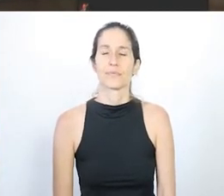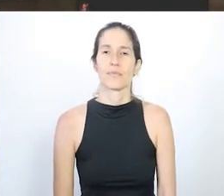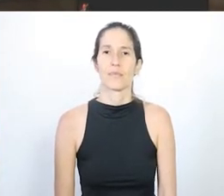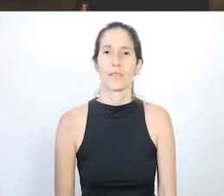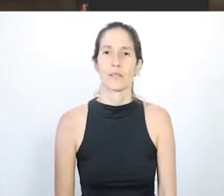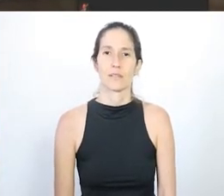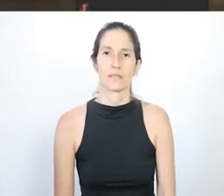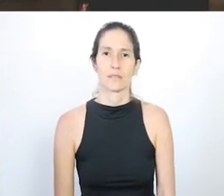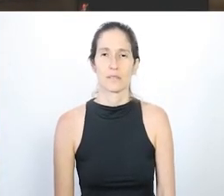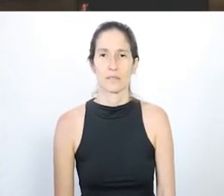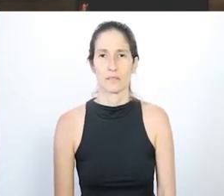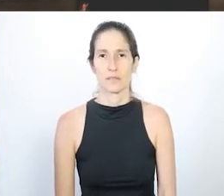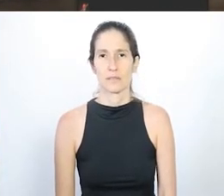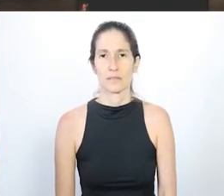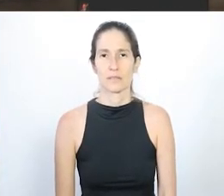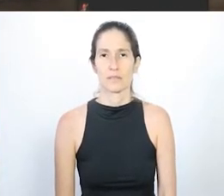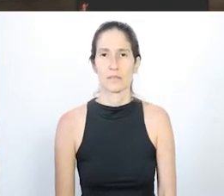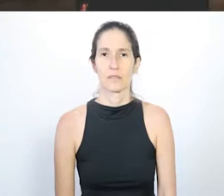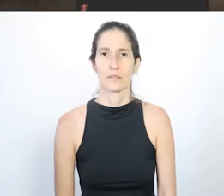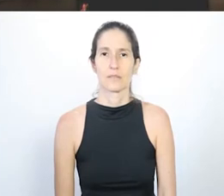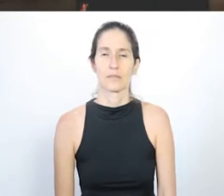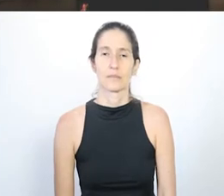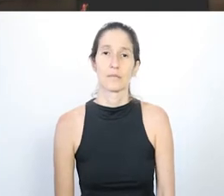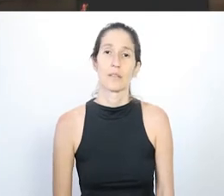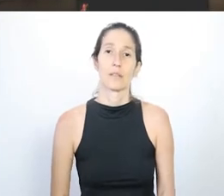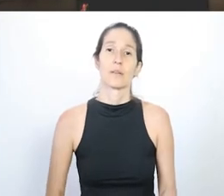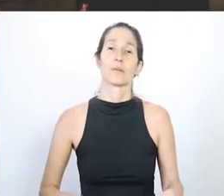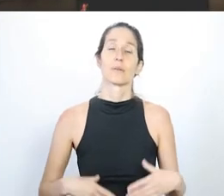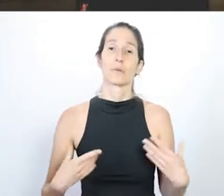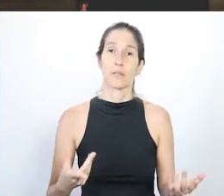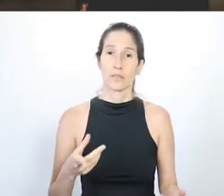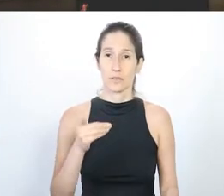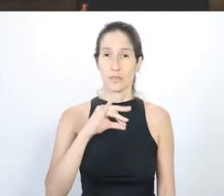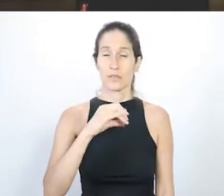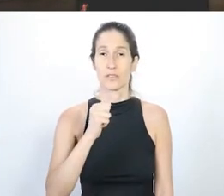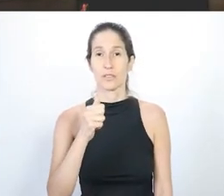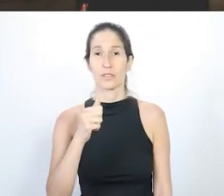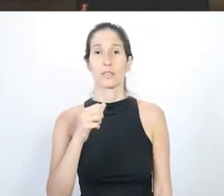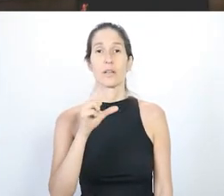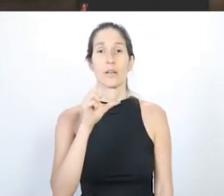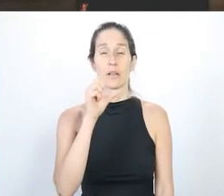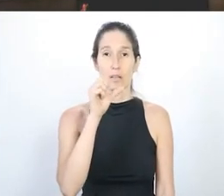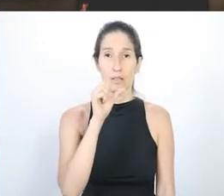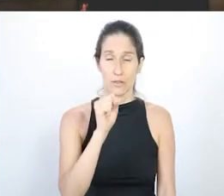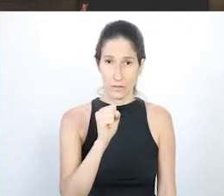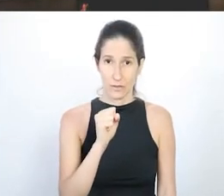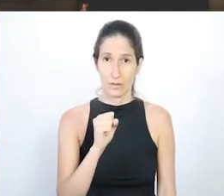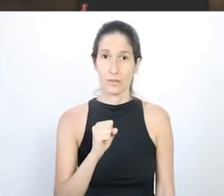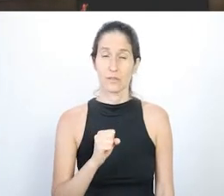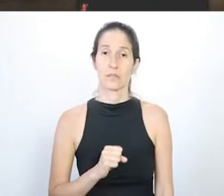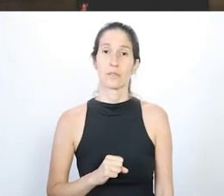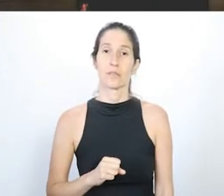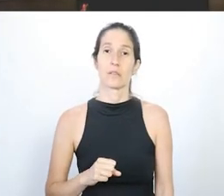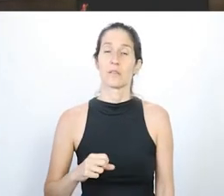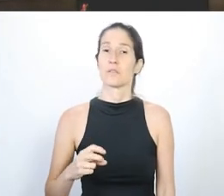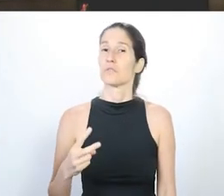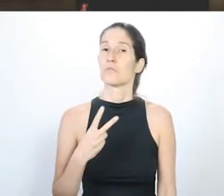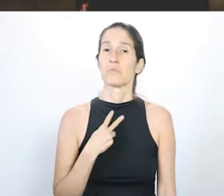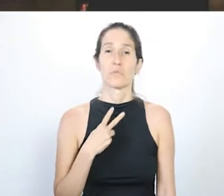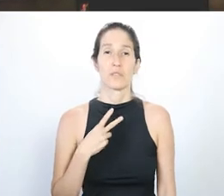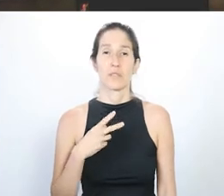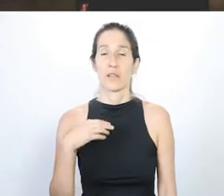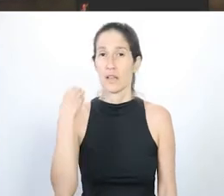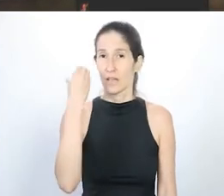quando no dia 8 a gente não vai poder, por exemplo, cantar de parelha,